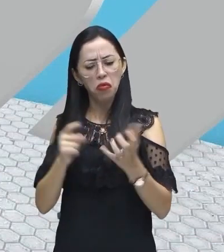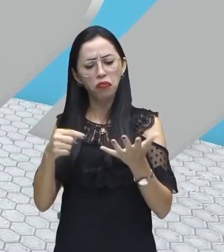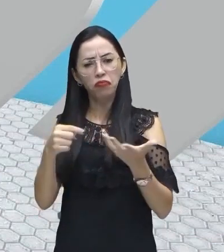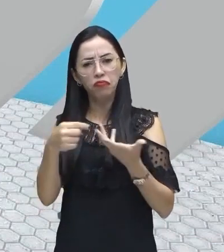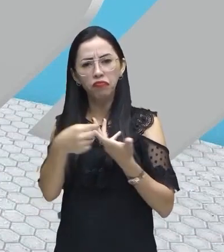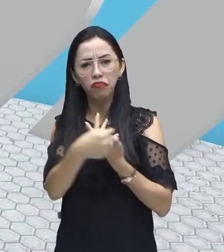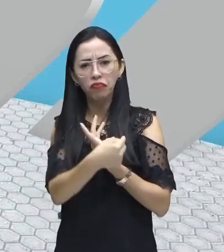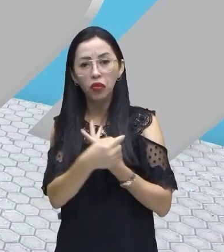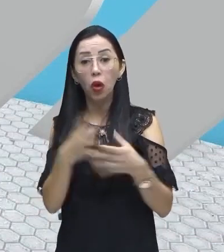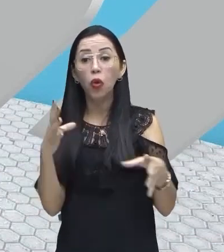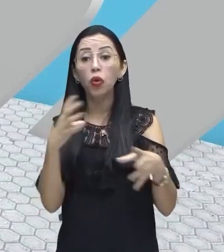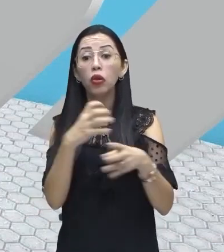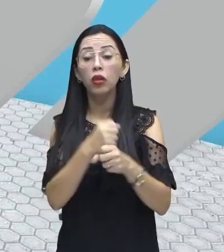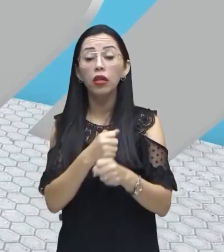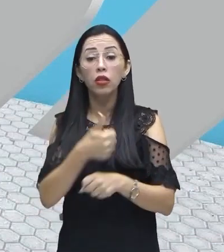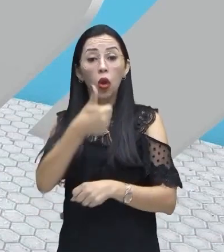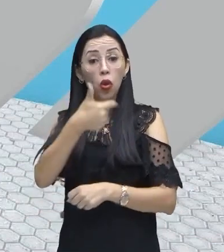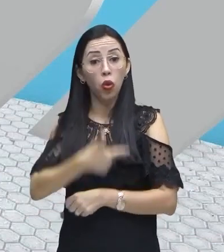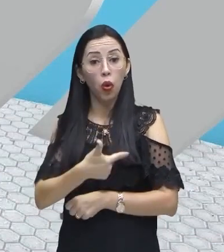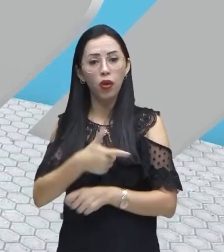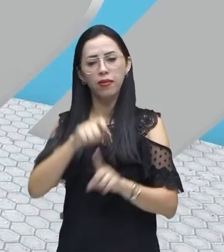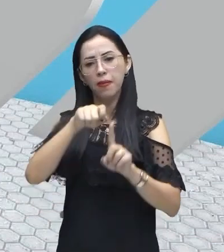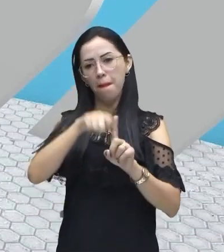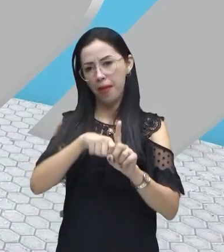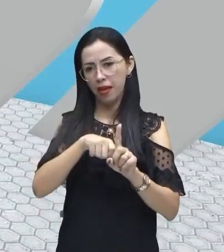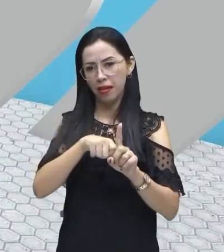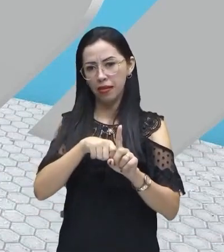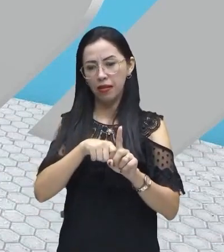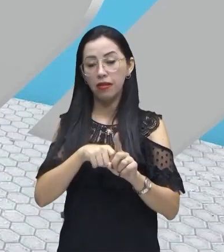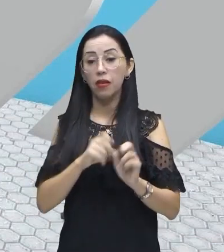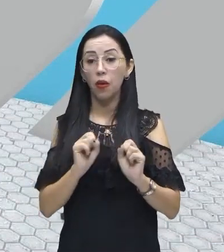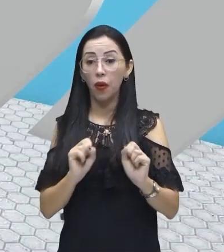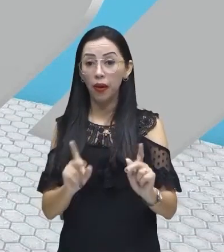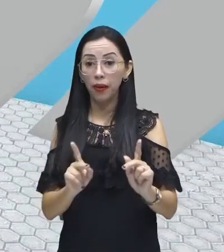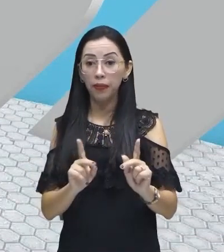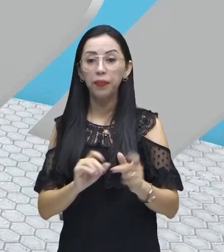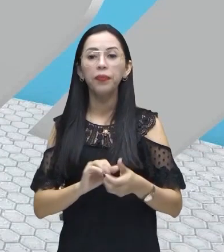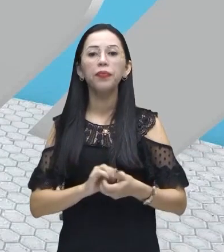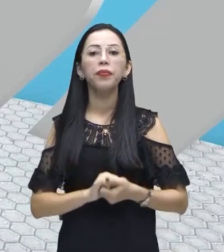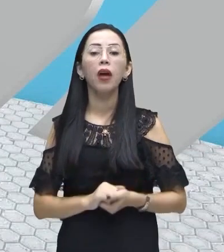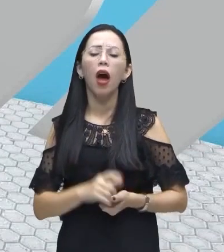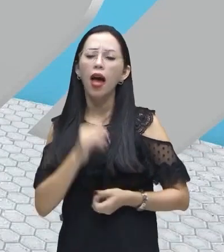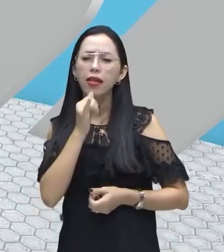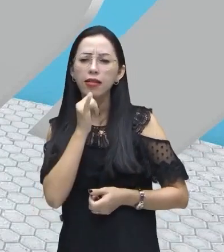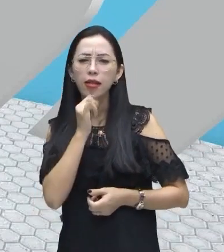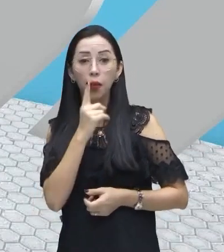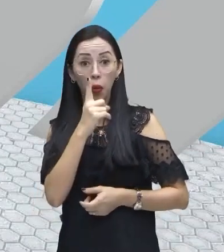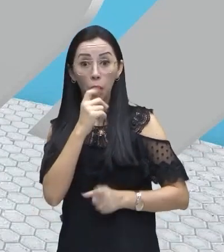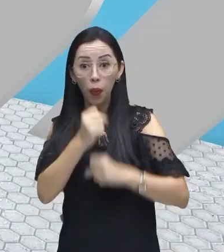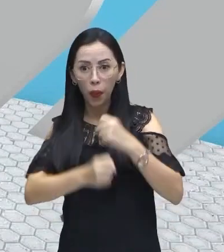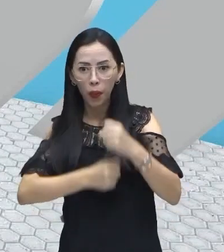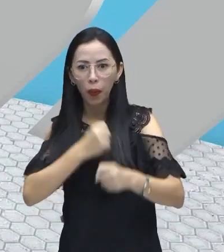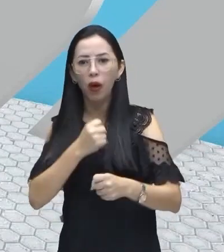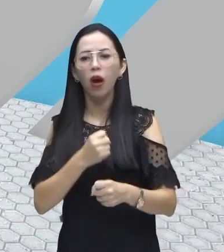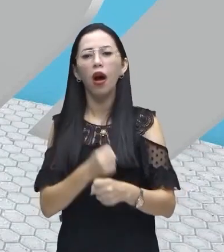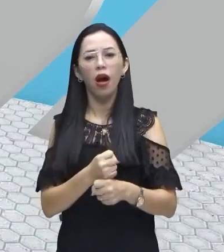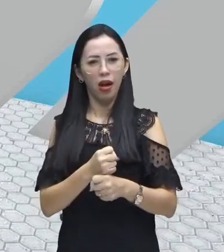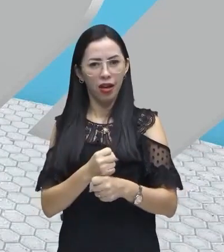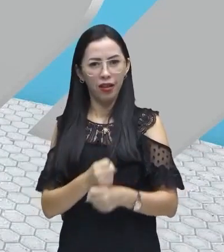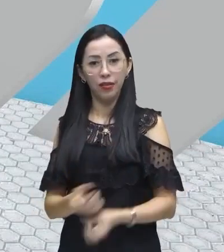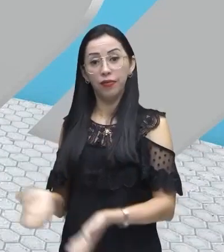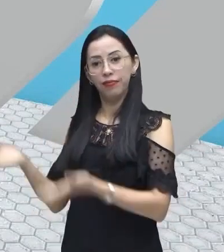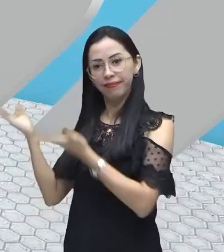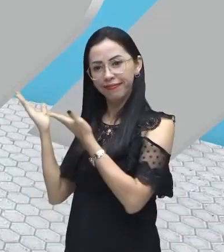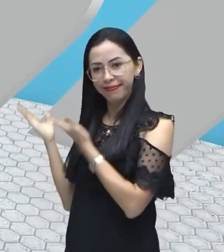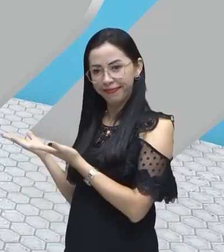dezembro, totalizando 12 meses. Ou seja, em um ano, conforme estamos vendo aqui no calendário, esse calendário